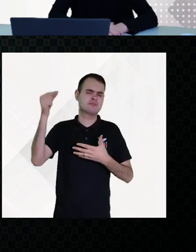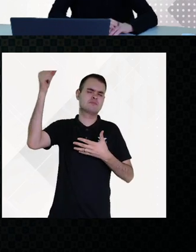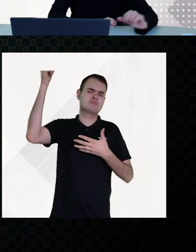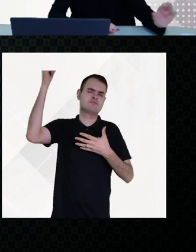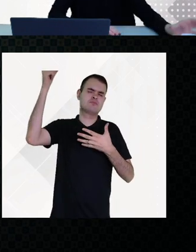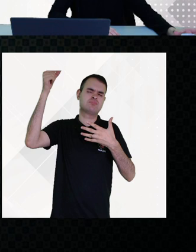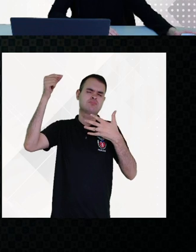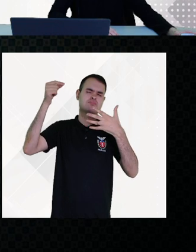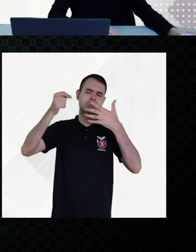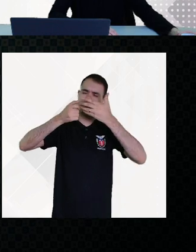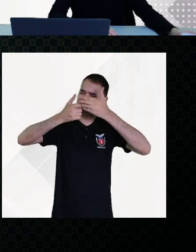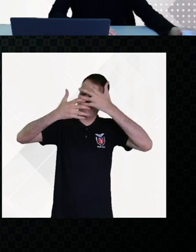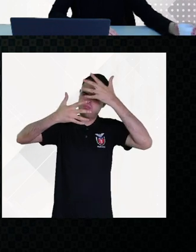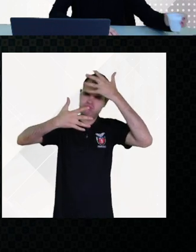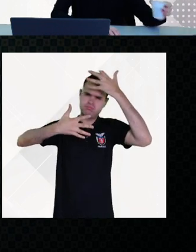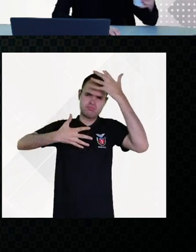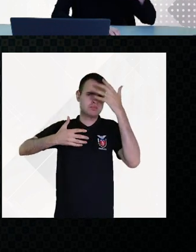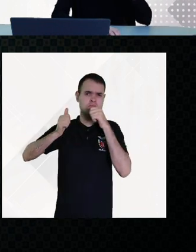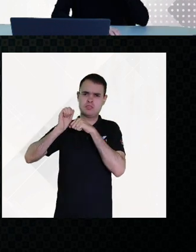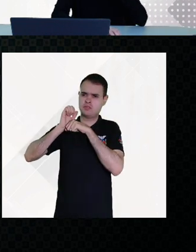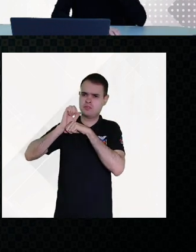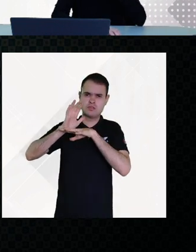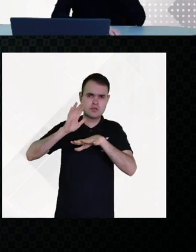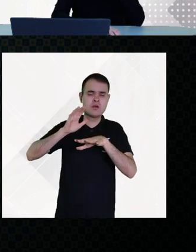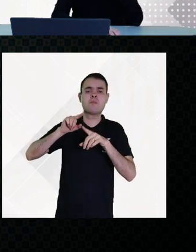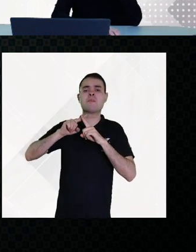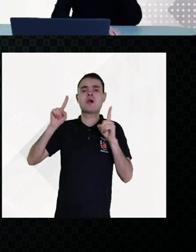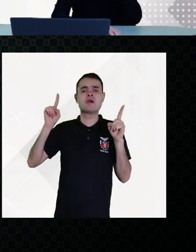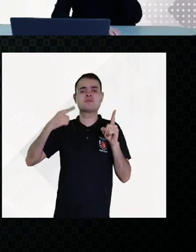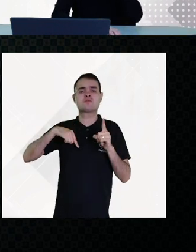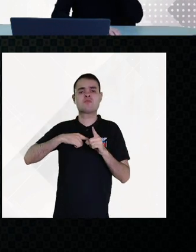de tecnologia assistiva, mas a gente fez um recorte